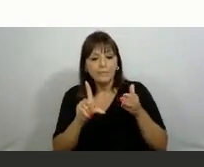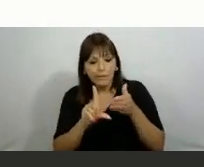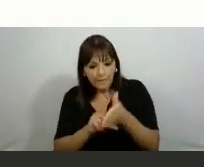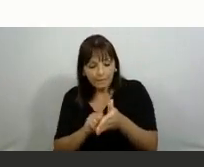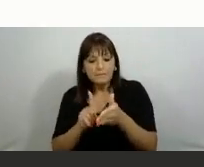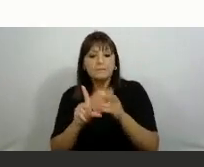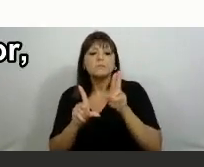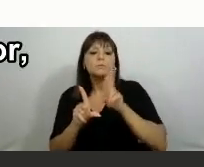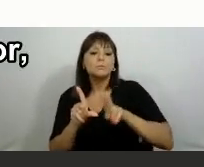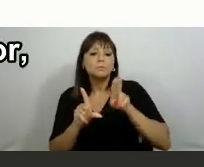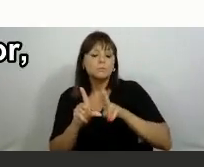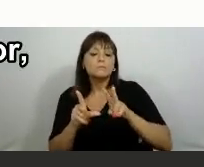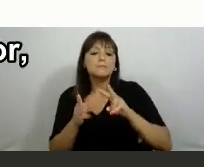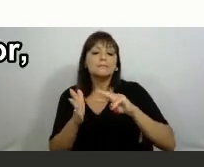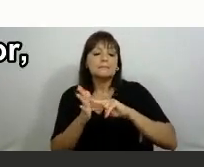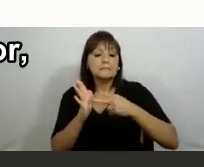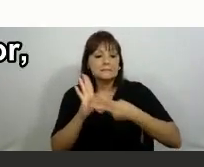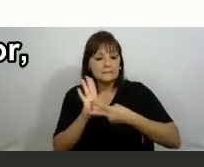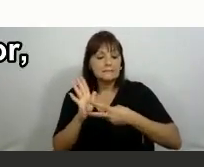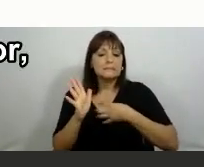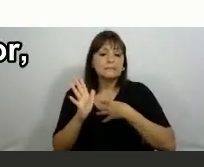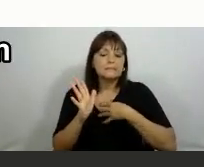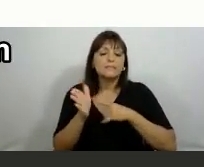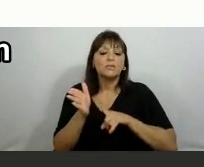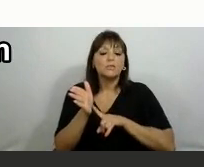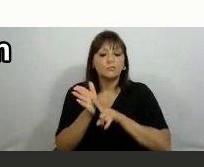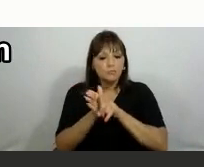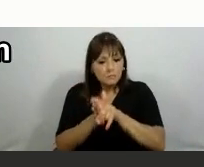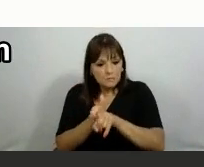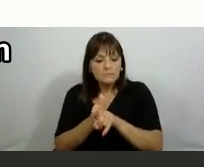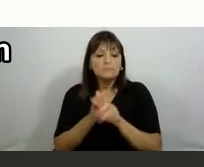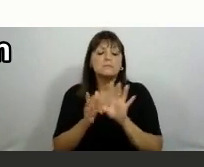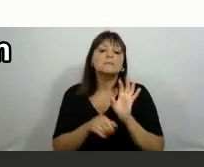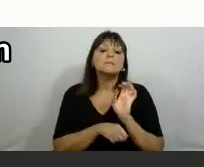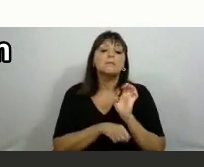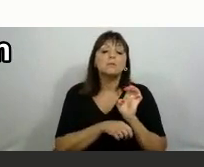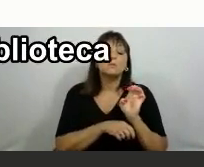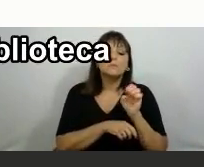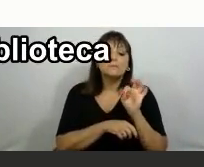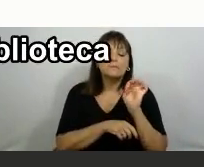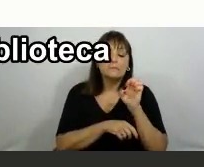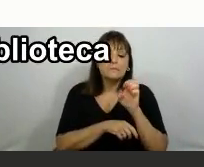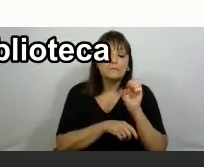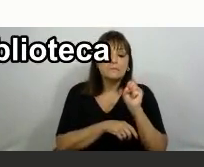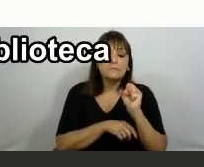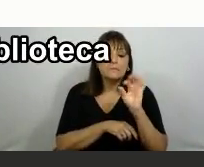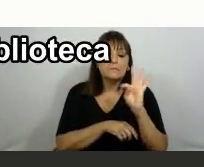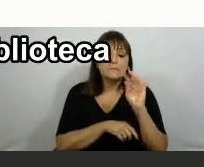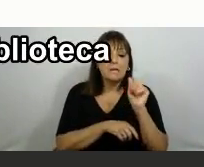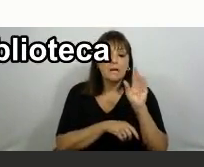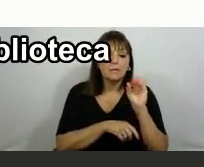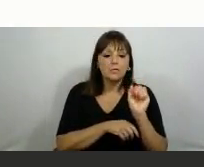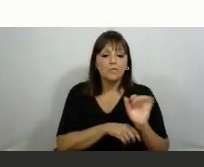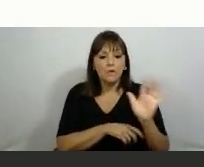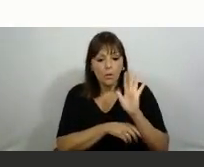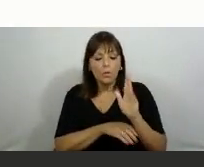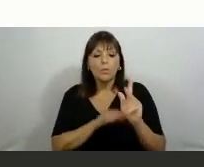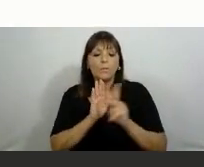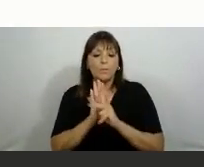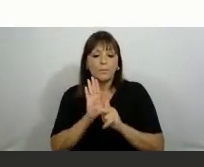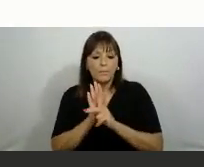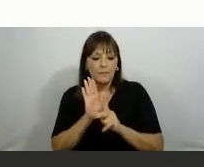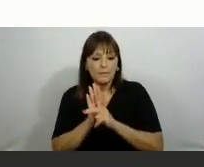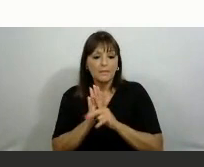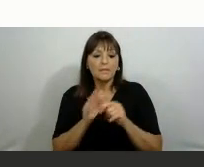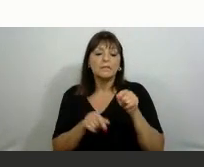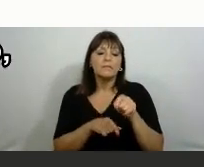a semântica, que é função, estado, valor, propriedade. A gente tem elementos ali, componentes na biblioteca do Figma